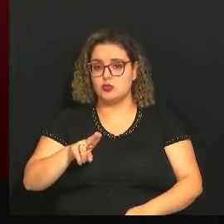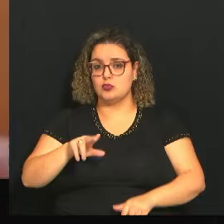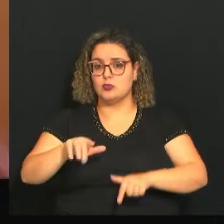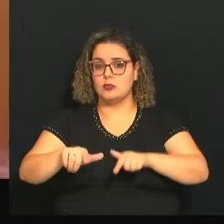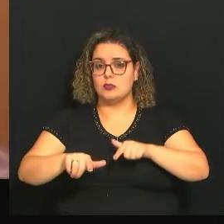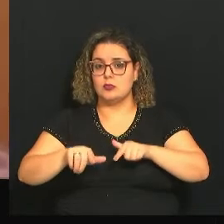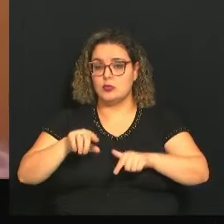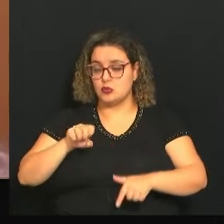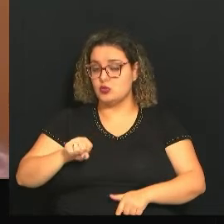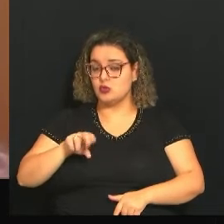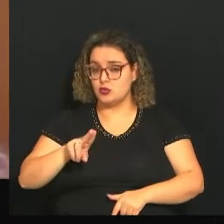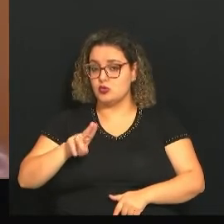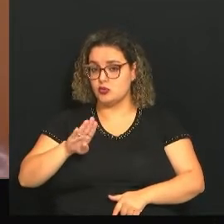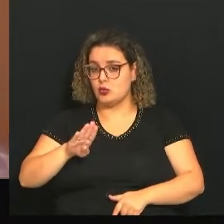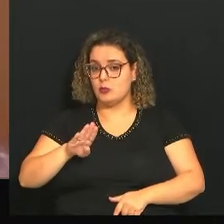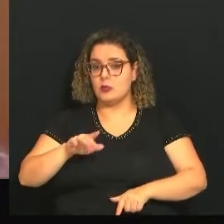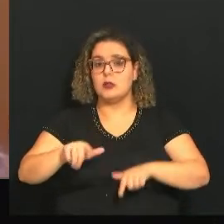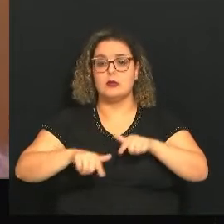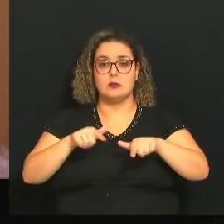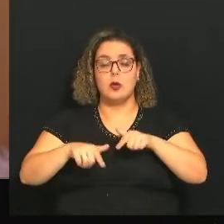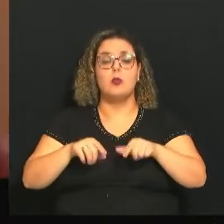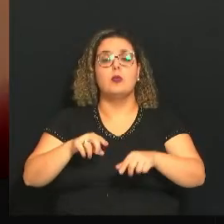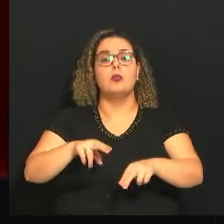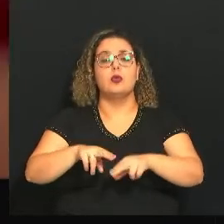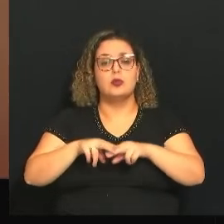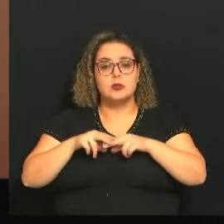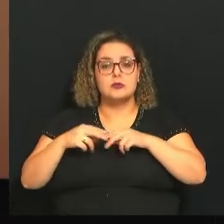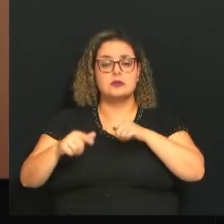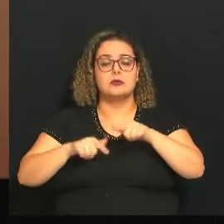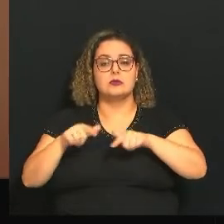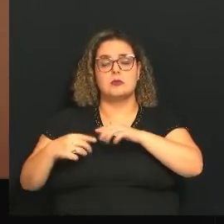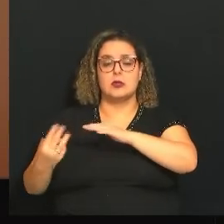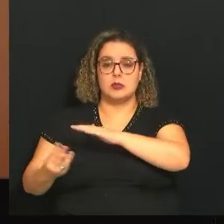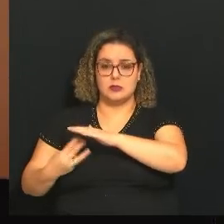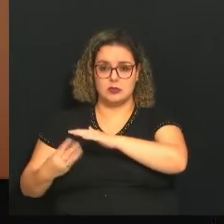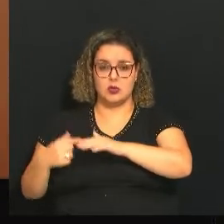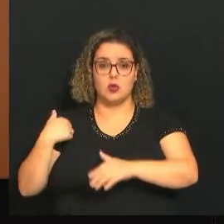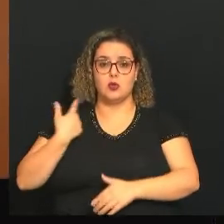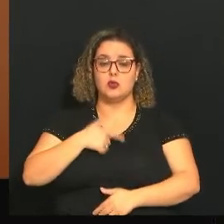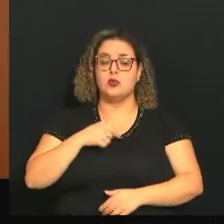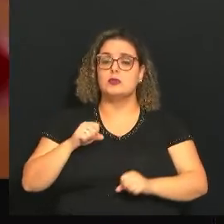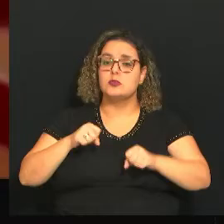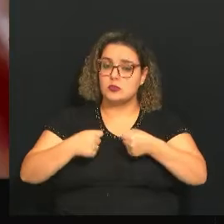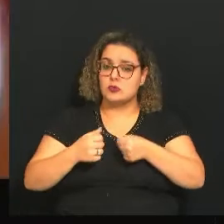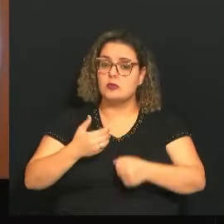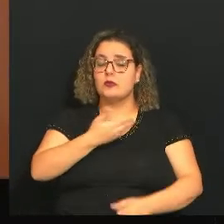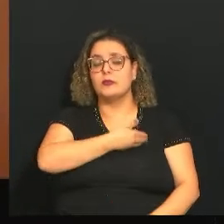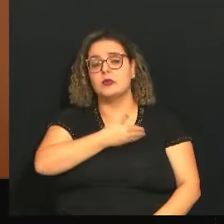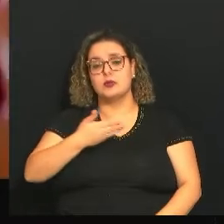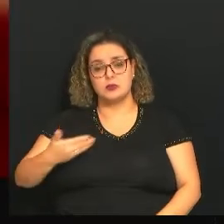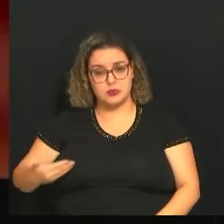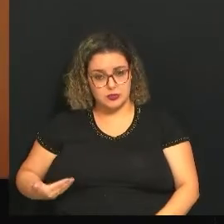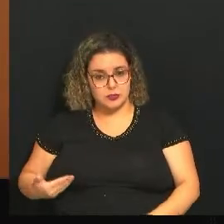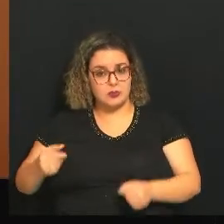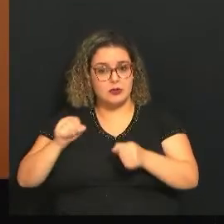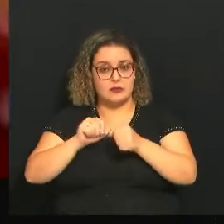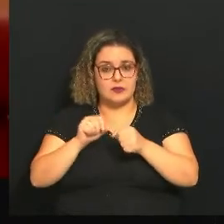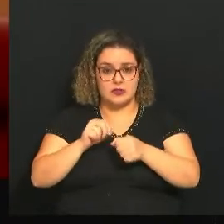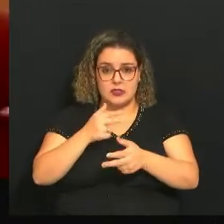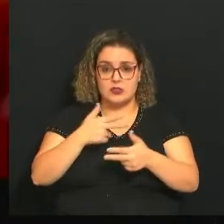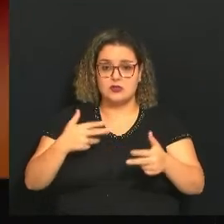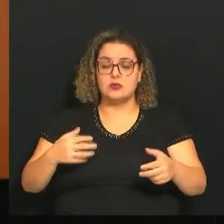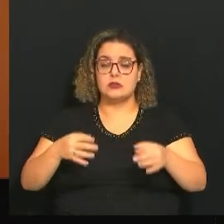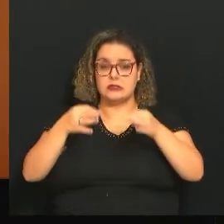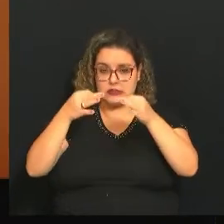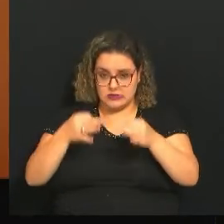vão trabalhar nessas empresas terceirizadas. Então, nós que defendemos um Estado para fazer as coisas direito, com